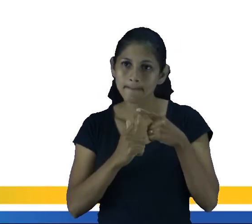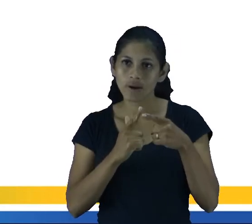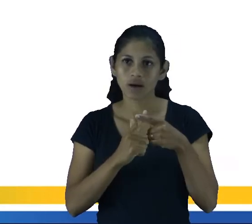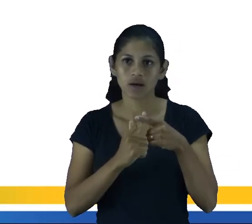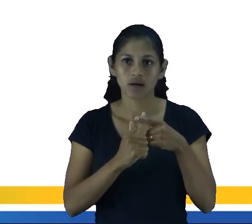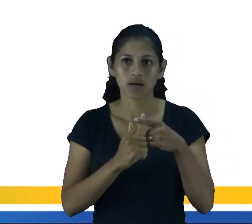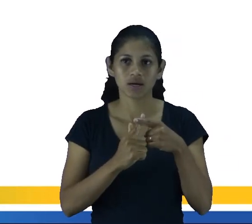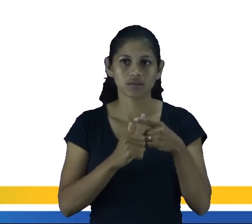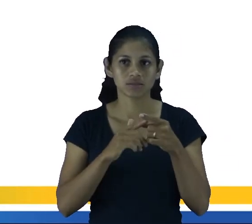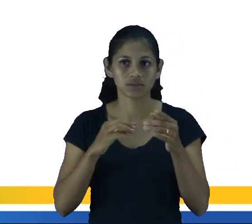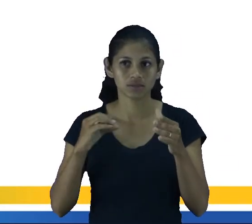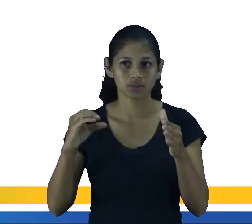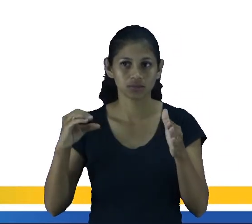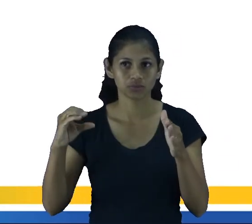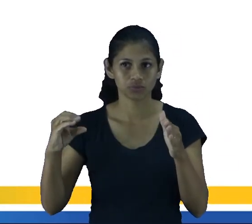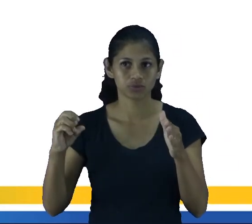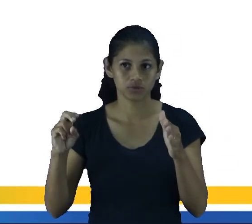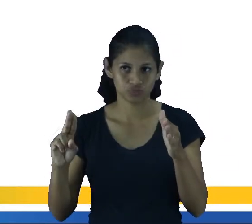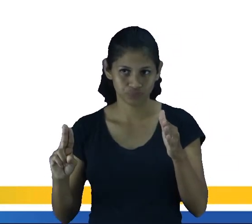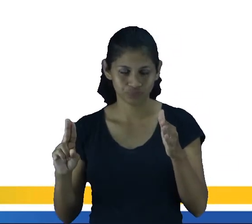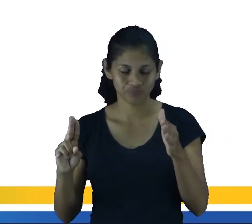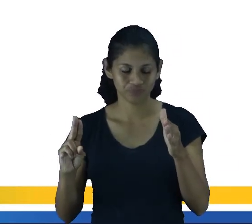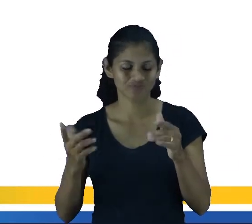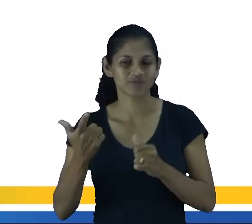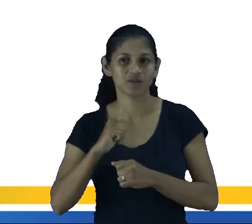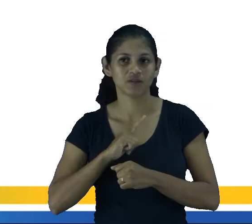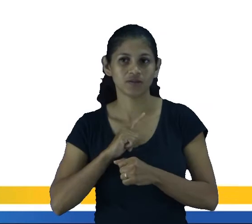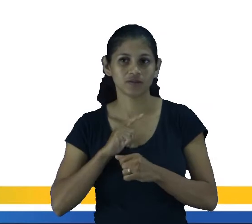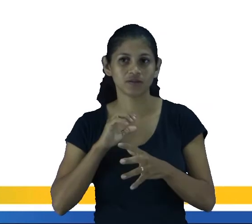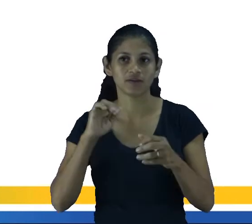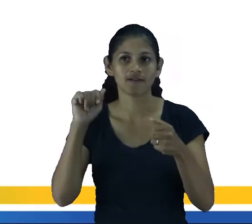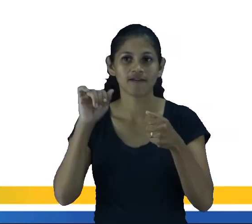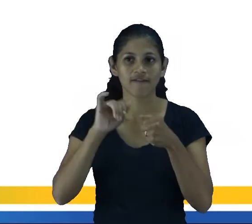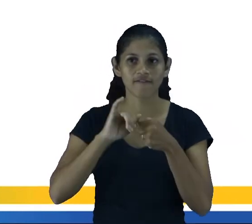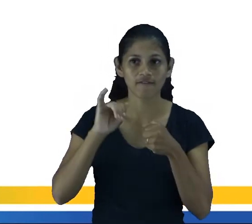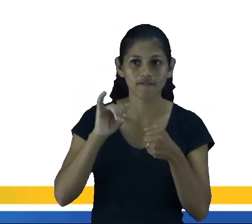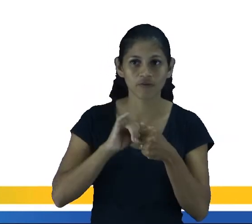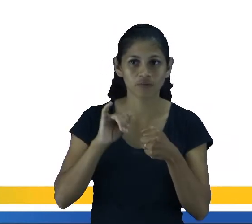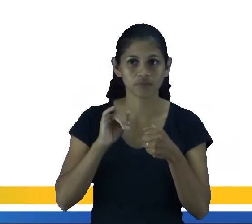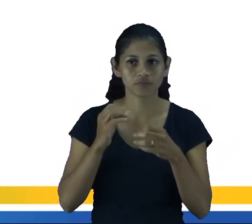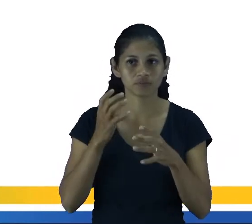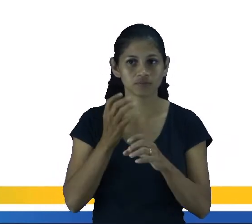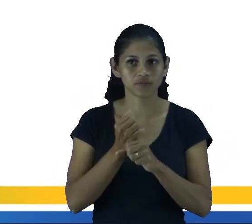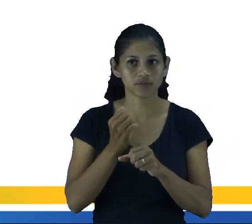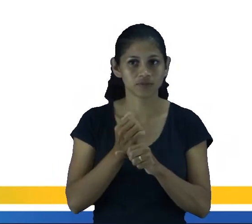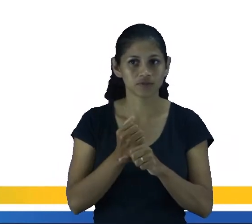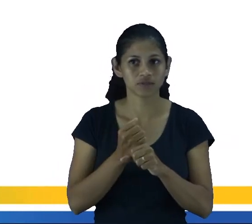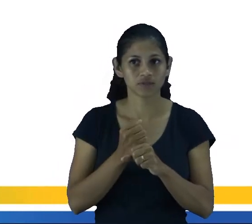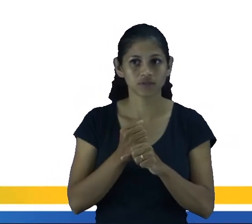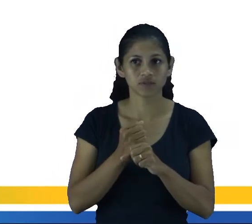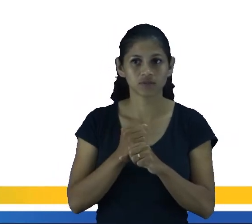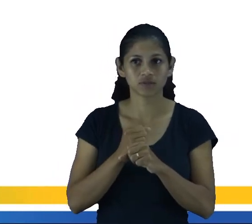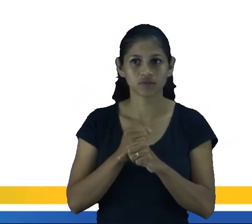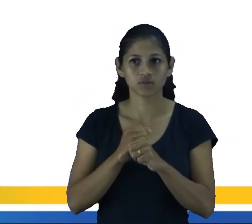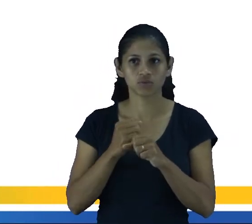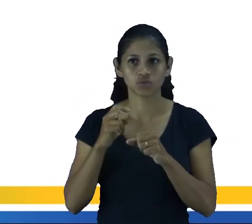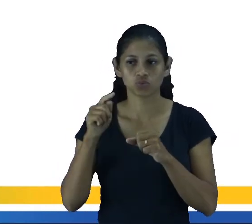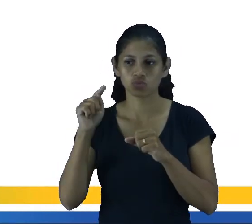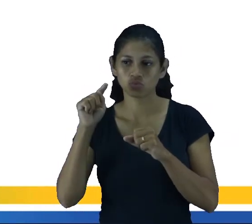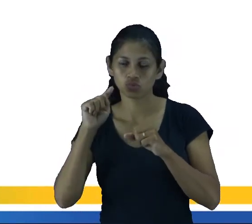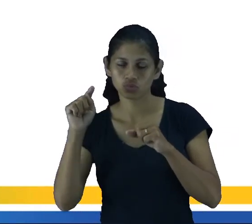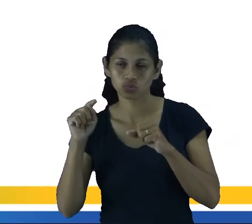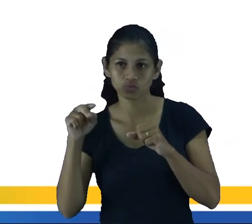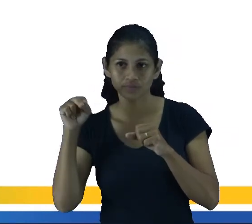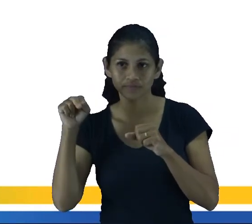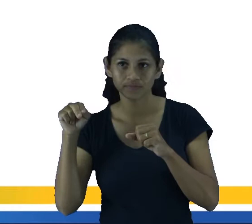o cobre. Então, aqui a gente vai ter a formação do sulfato de zinco e a liberação do cobre. Então,